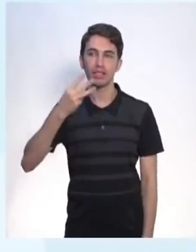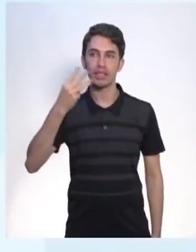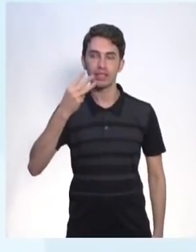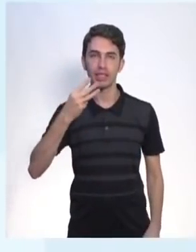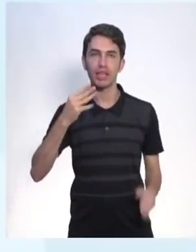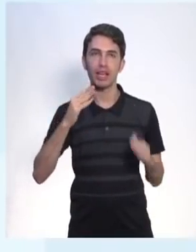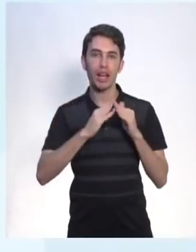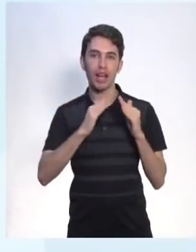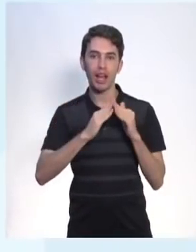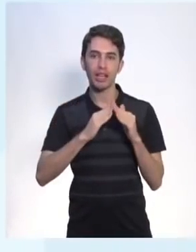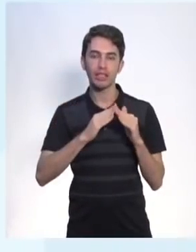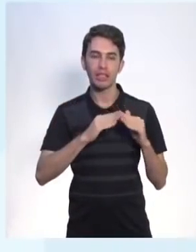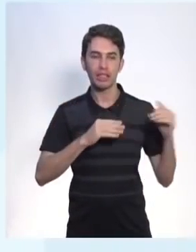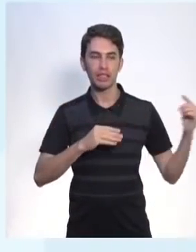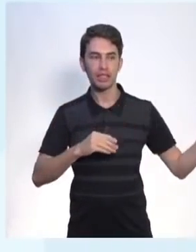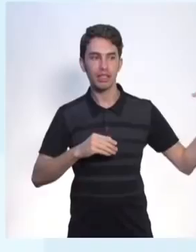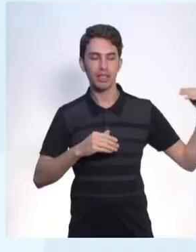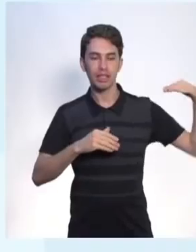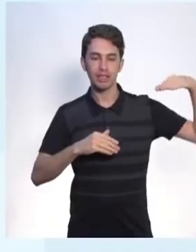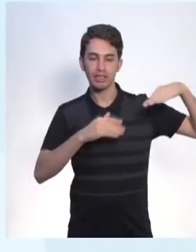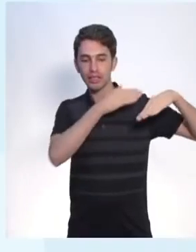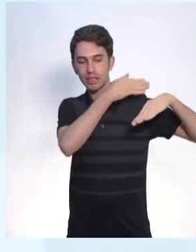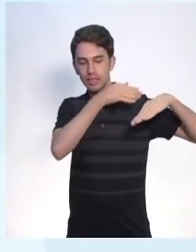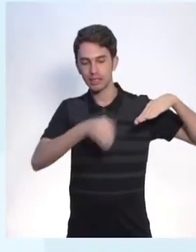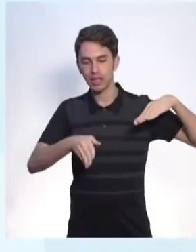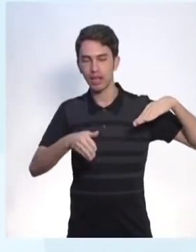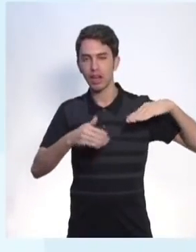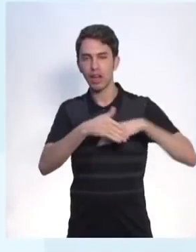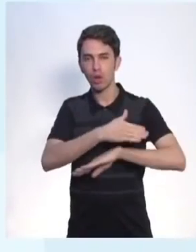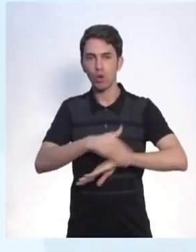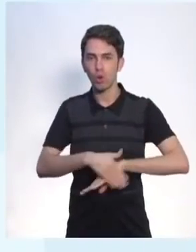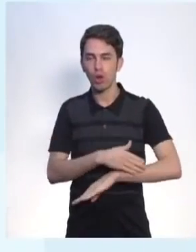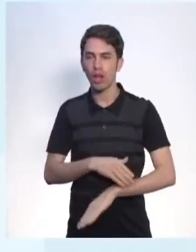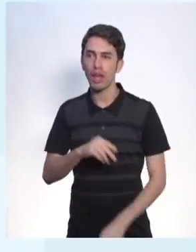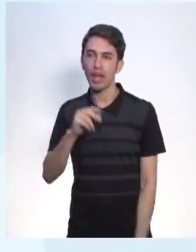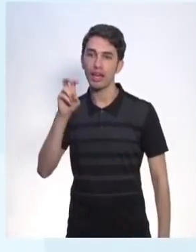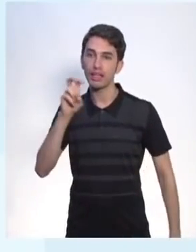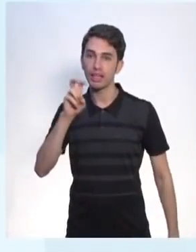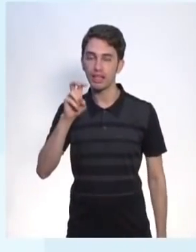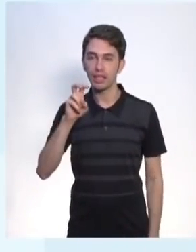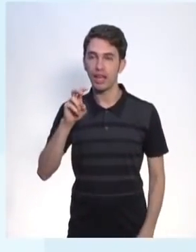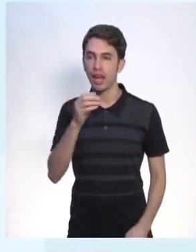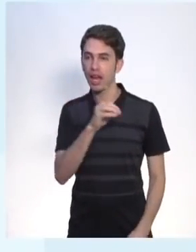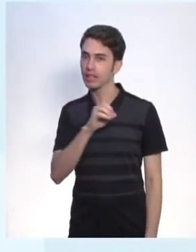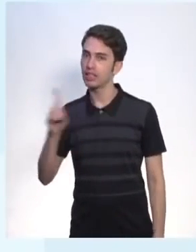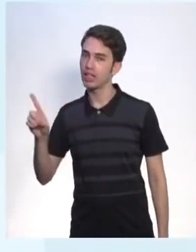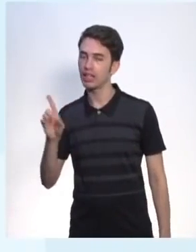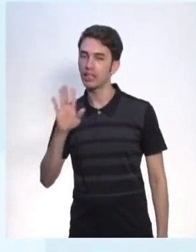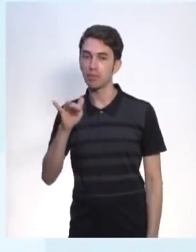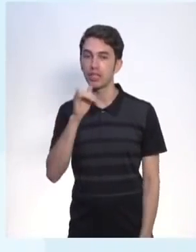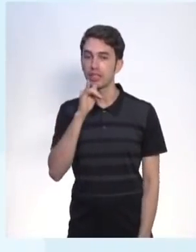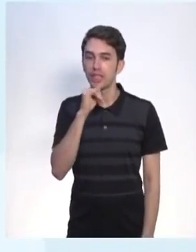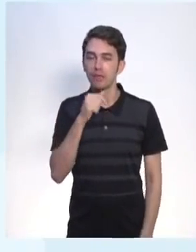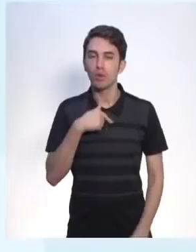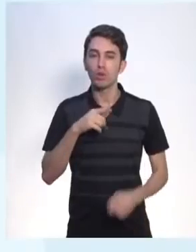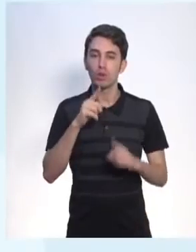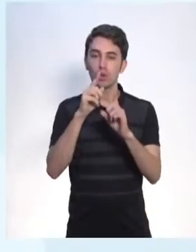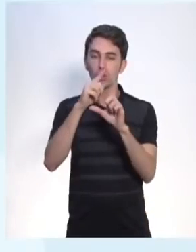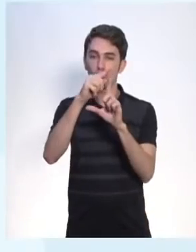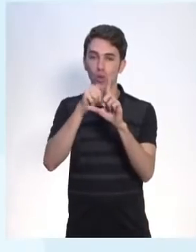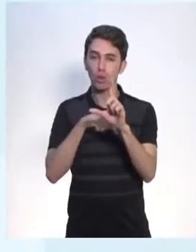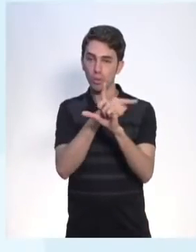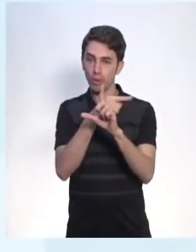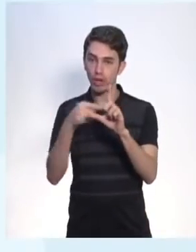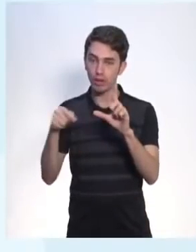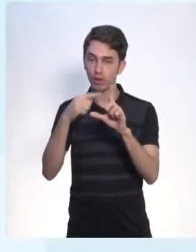a rua, é a quinta casa à direita. Então, você pode identificar, só que no plano cartesiano, com dois